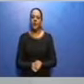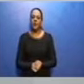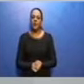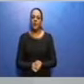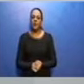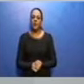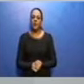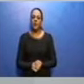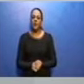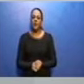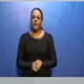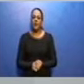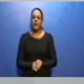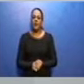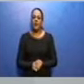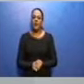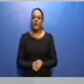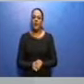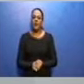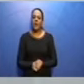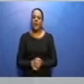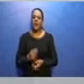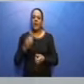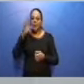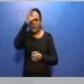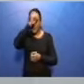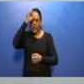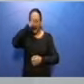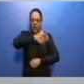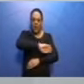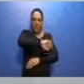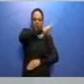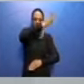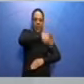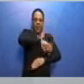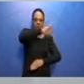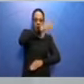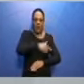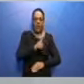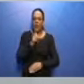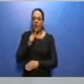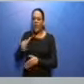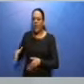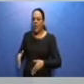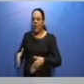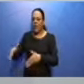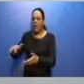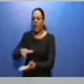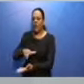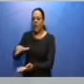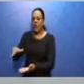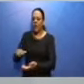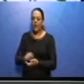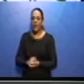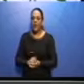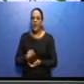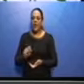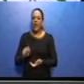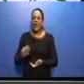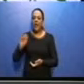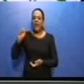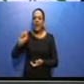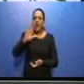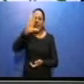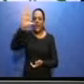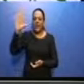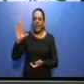do relevo, né, e da hidrografia. É a região que também é conhecida por Oriente Médio. É